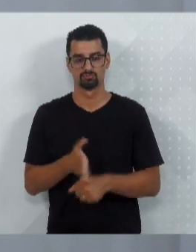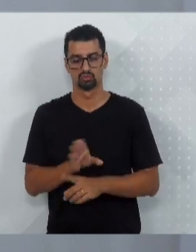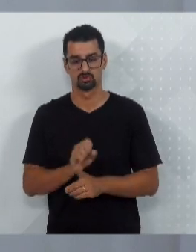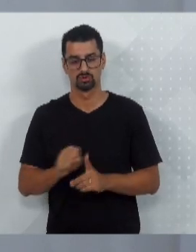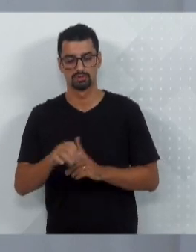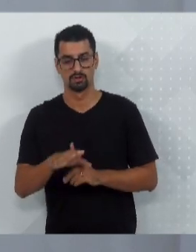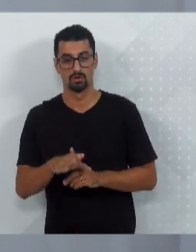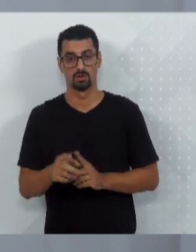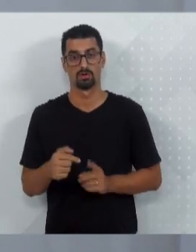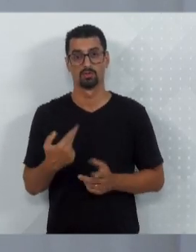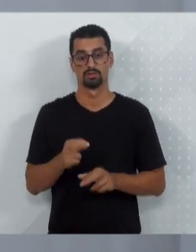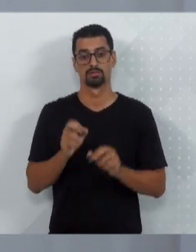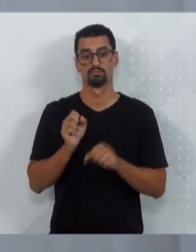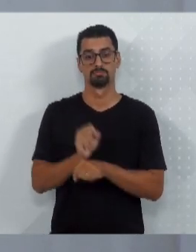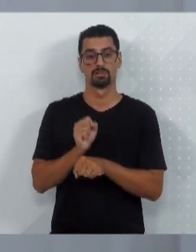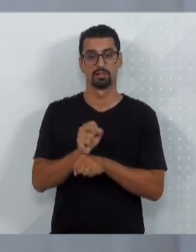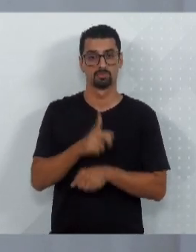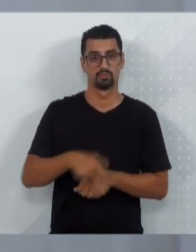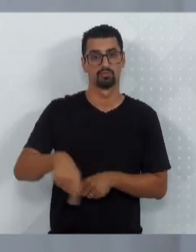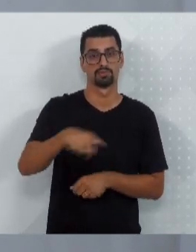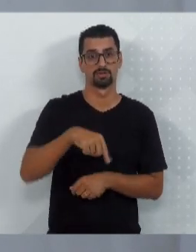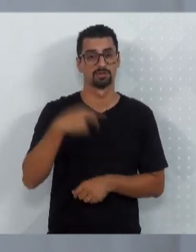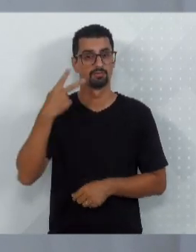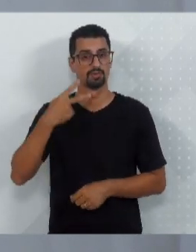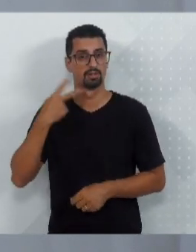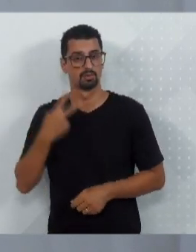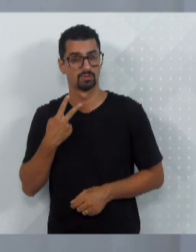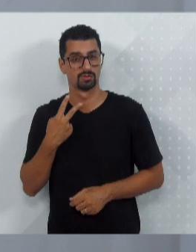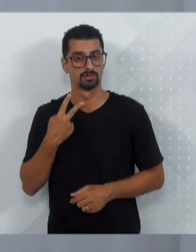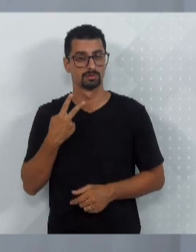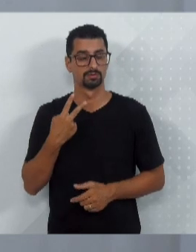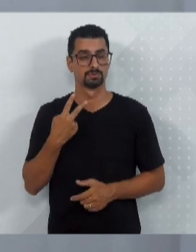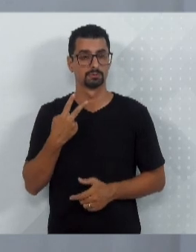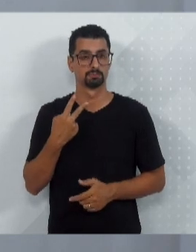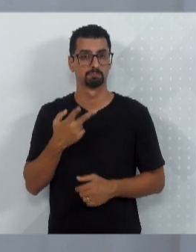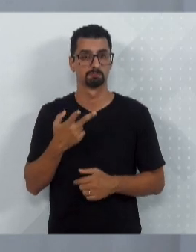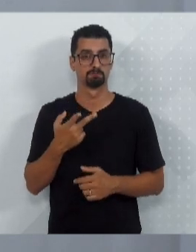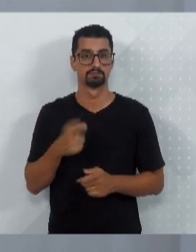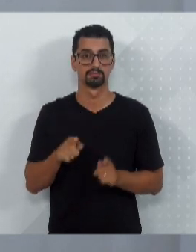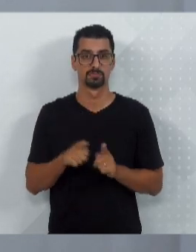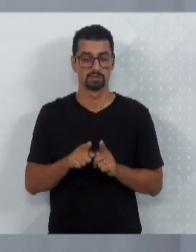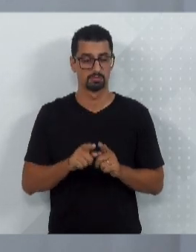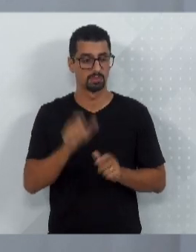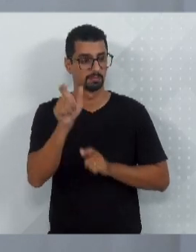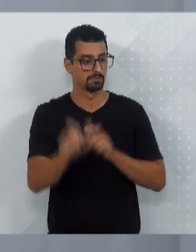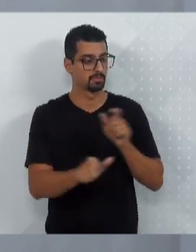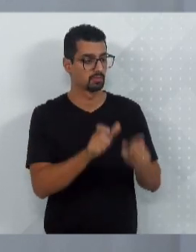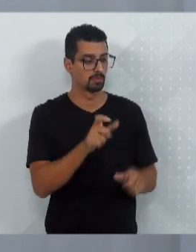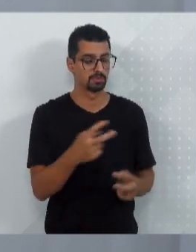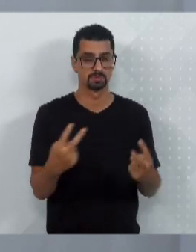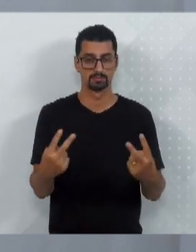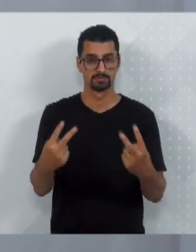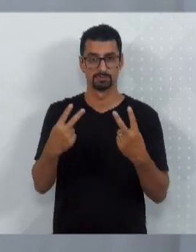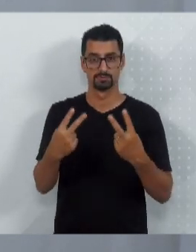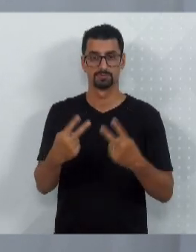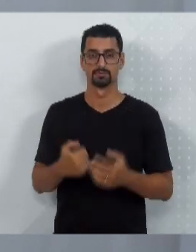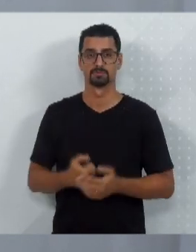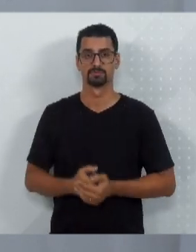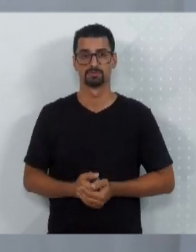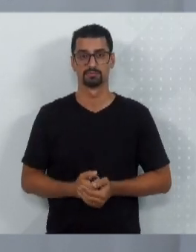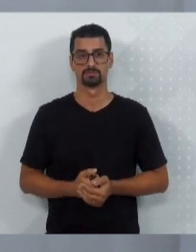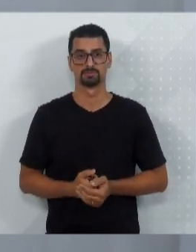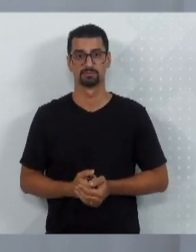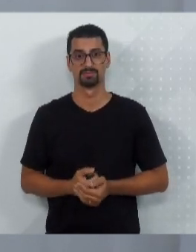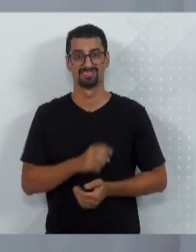Contamos com os senhores vereadores e vereadoras e demais aqui presentes para